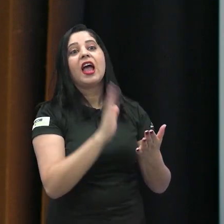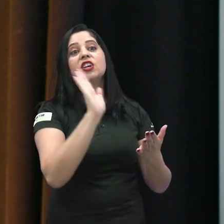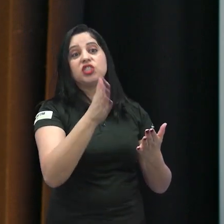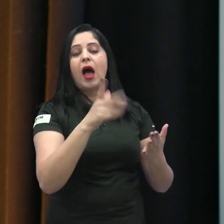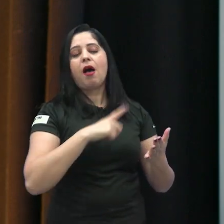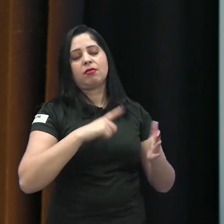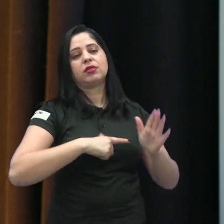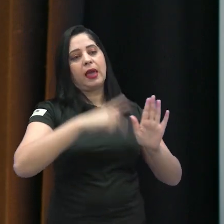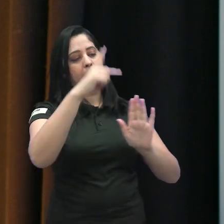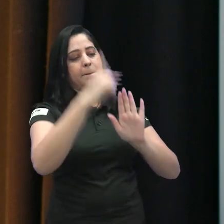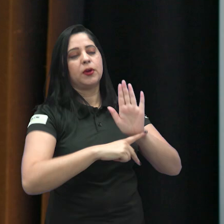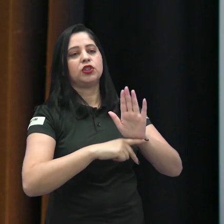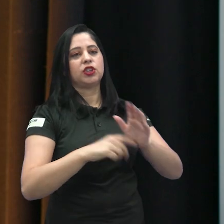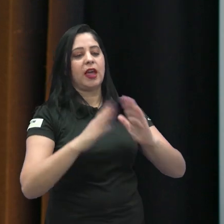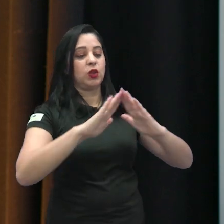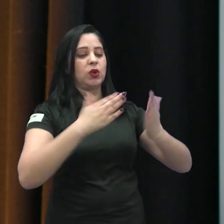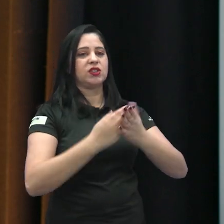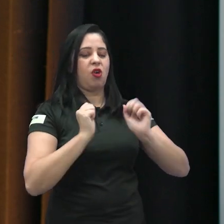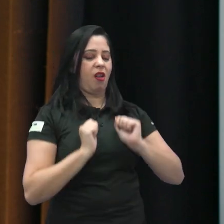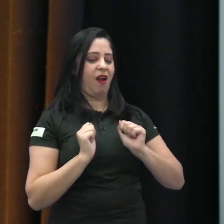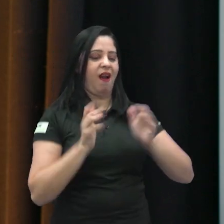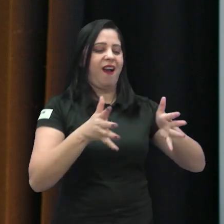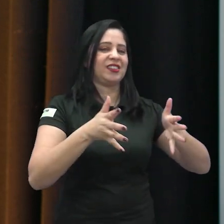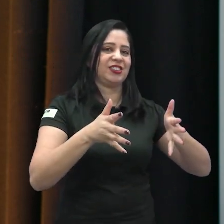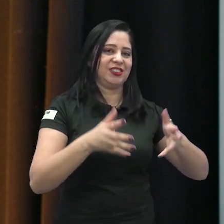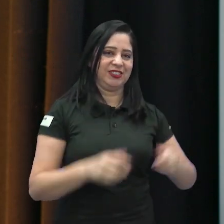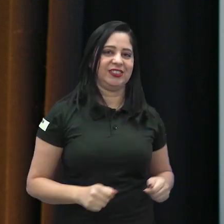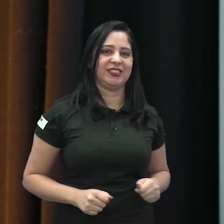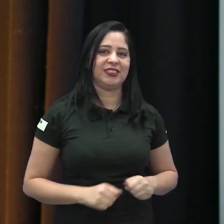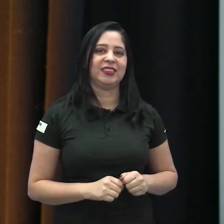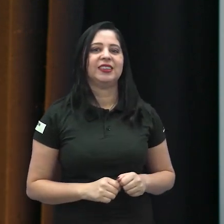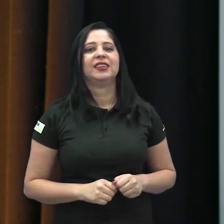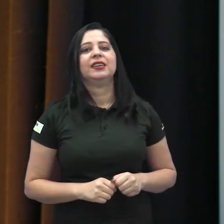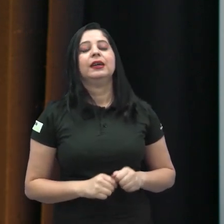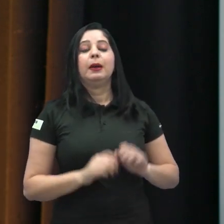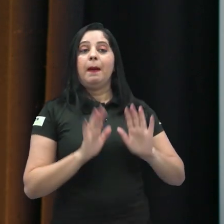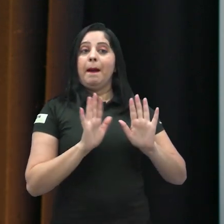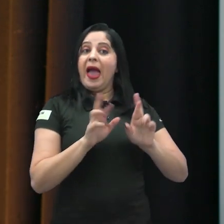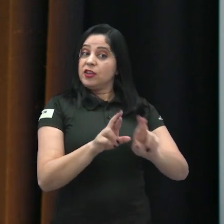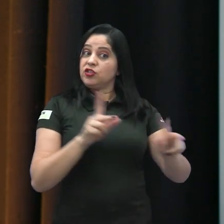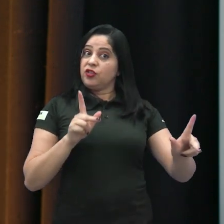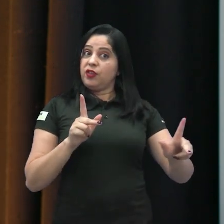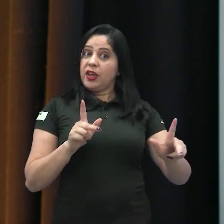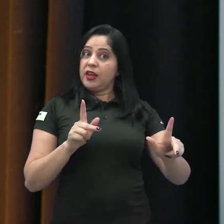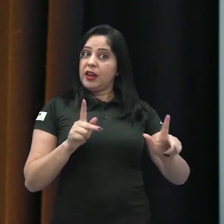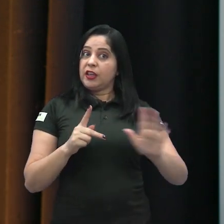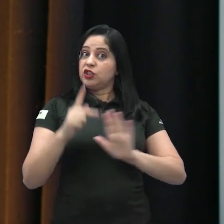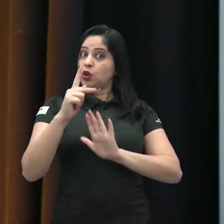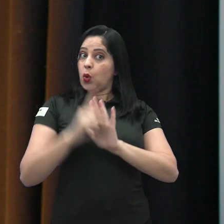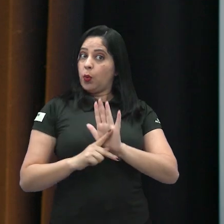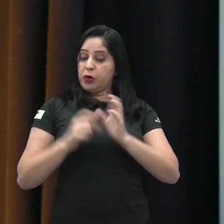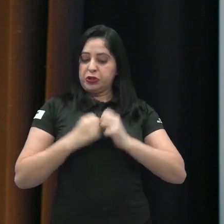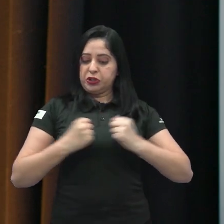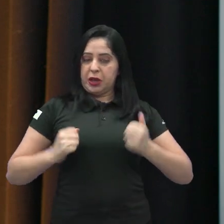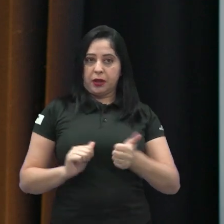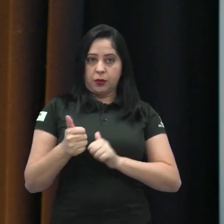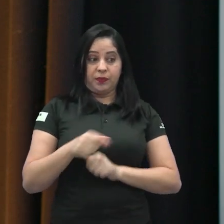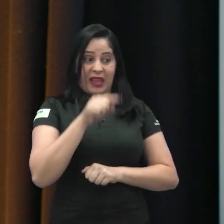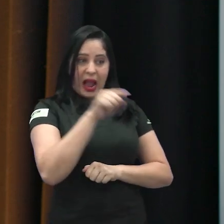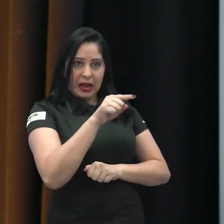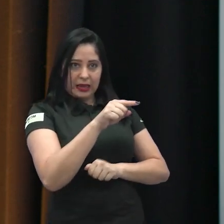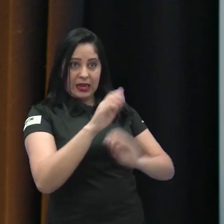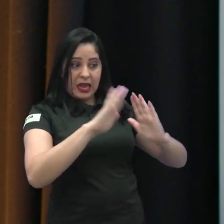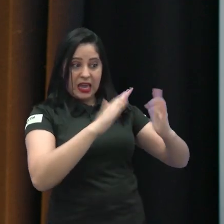a implementação do Escola Ativa, mas o Escola Ativa, diferentemente do Atleta Cidadão, é um projeto